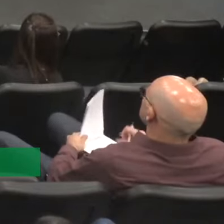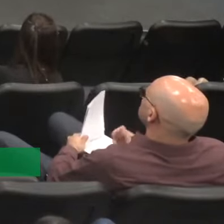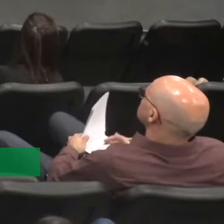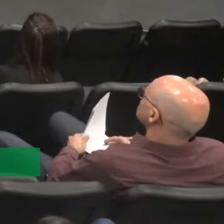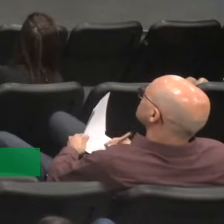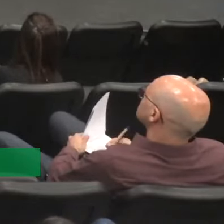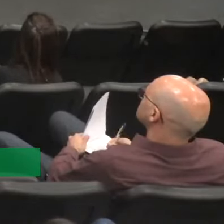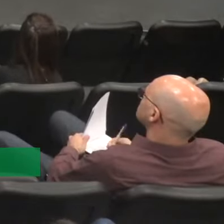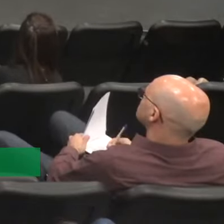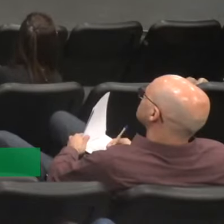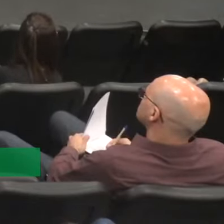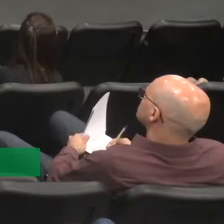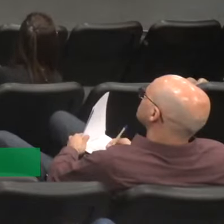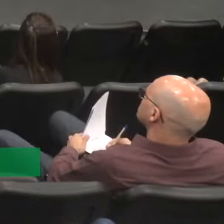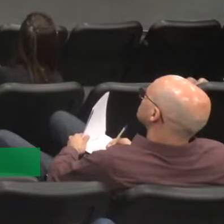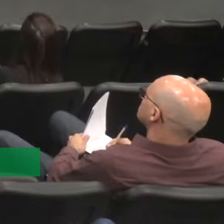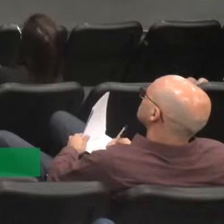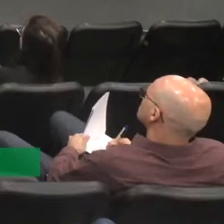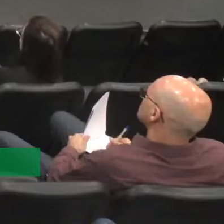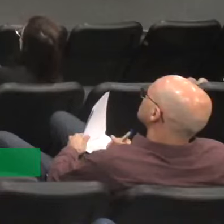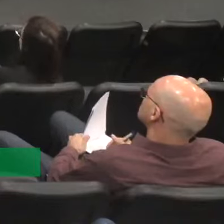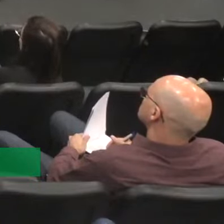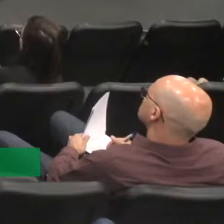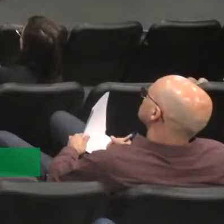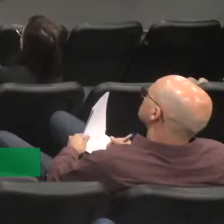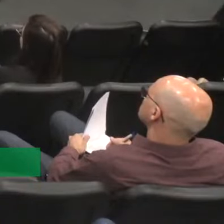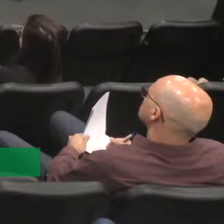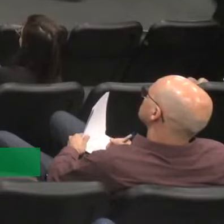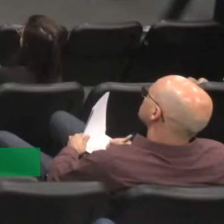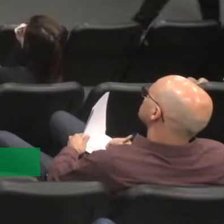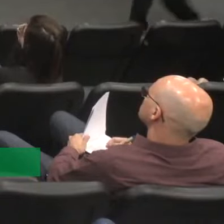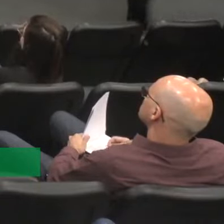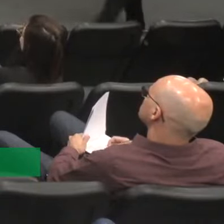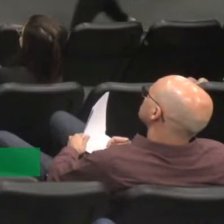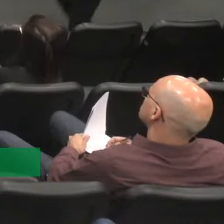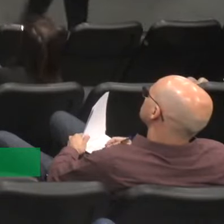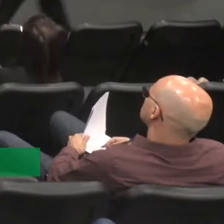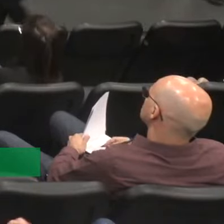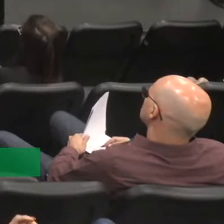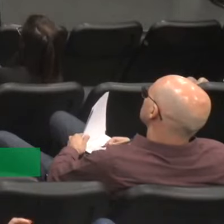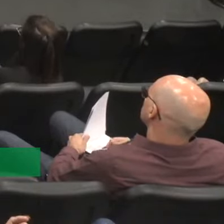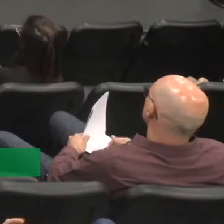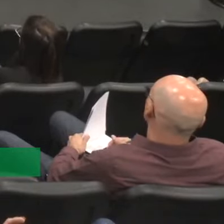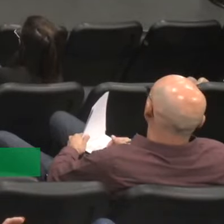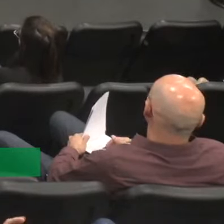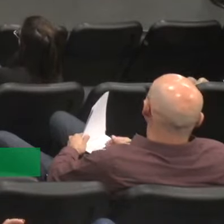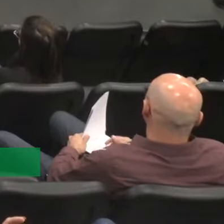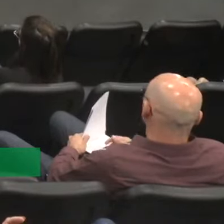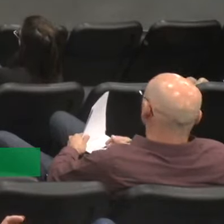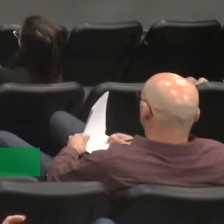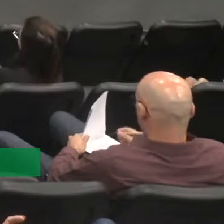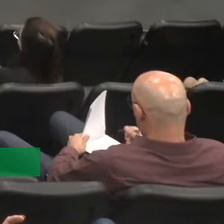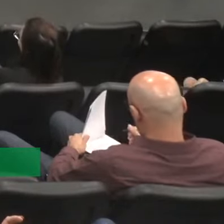Tem um passador? Tem, a gente vai colocar a apresentação. A gente vai